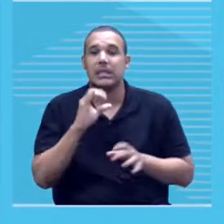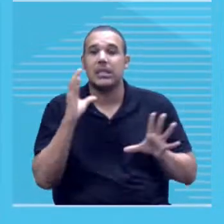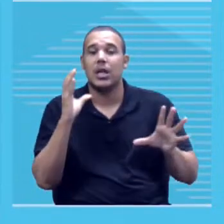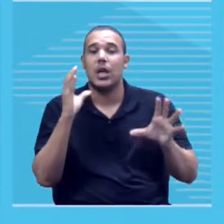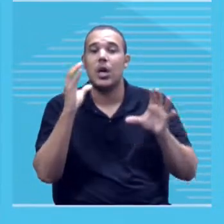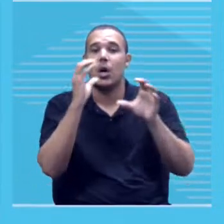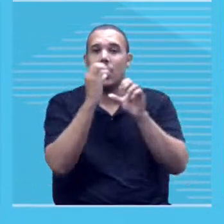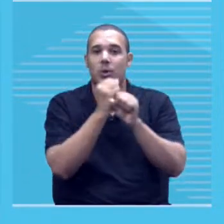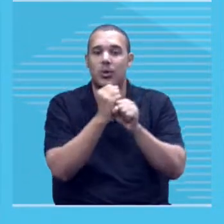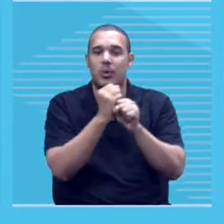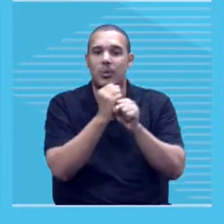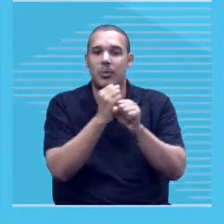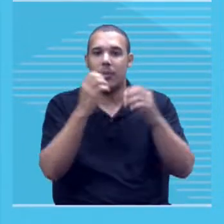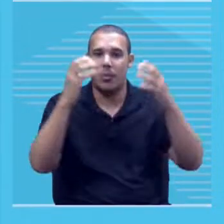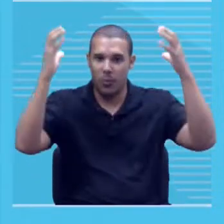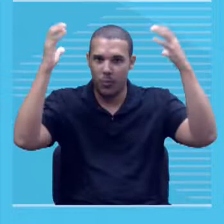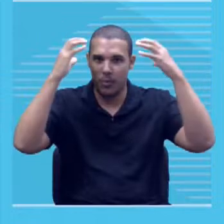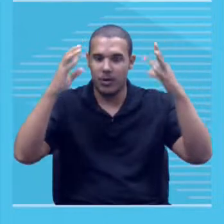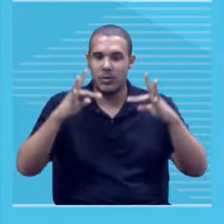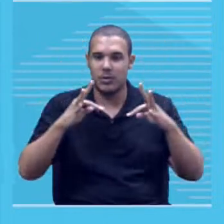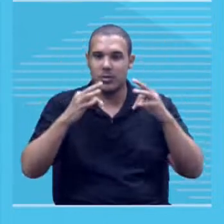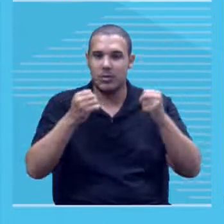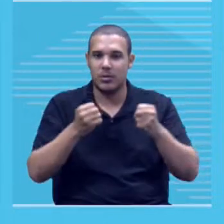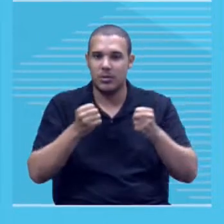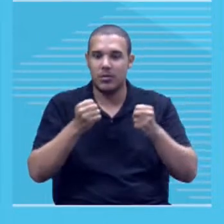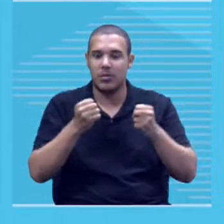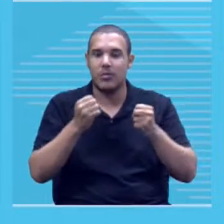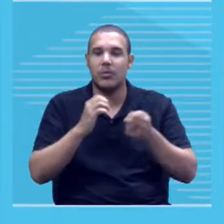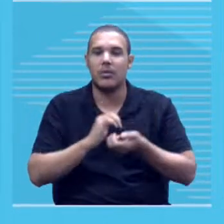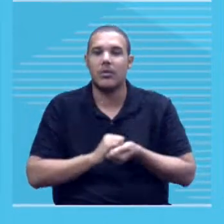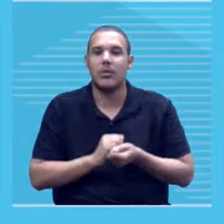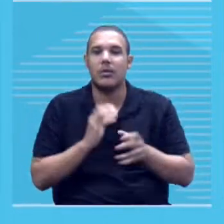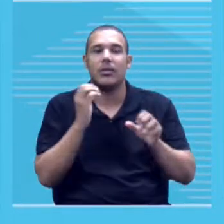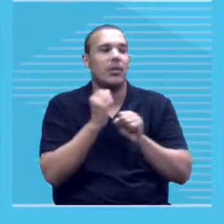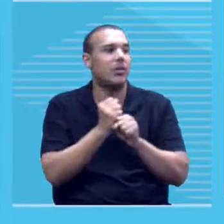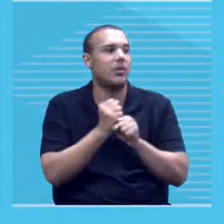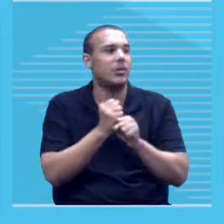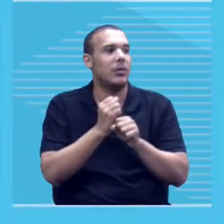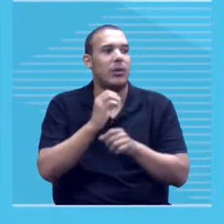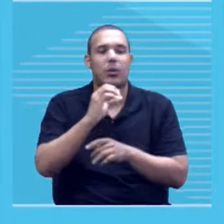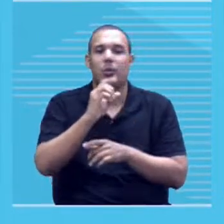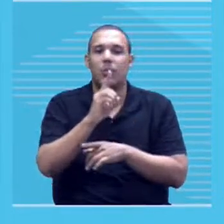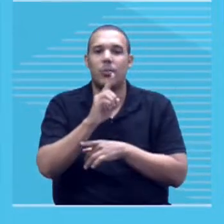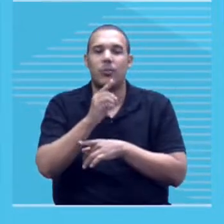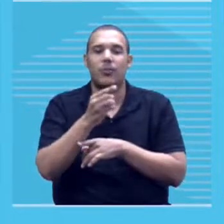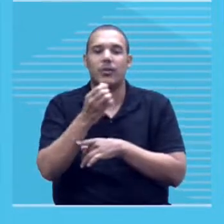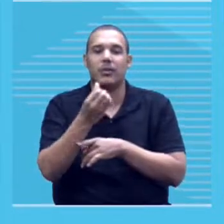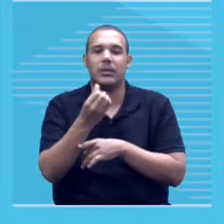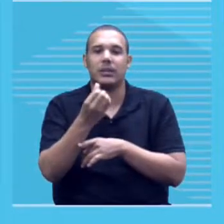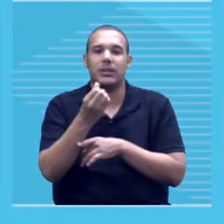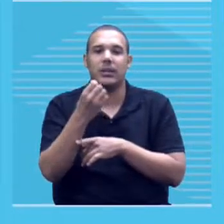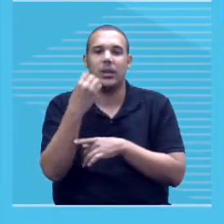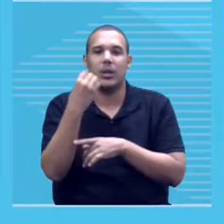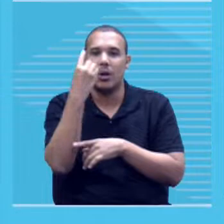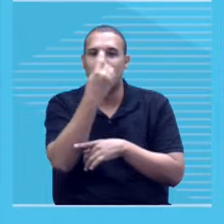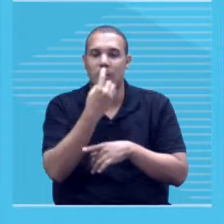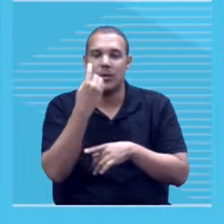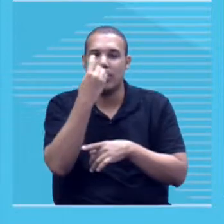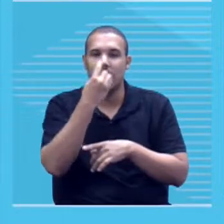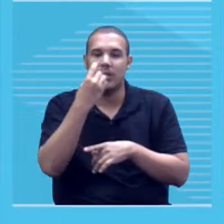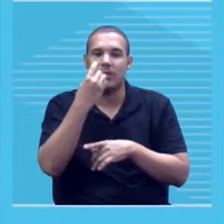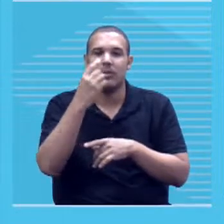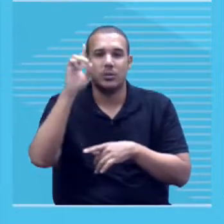que habitam a casa, que moram na casa, eu tenho um total de 1,6 horas de consumo diário de banho.